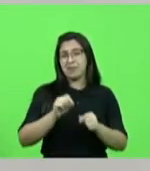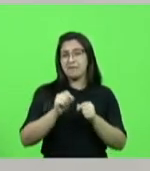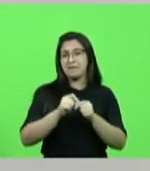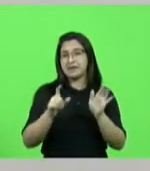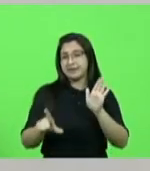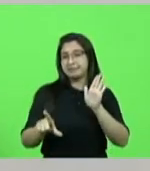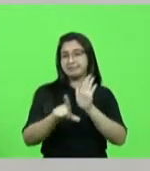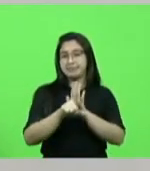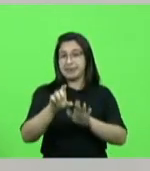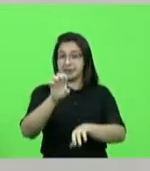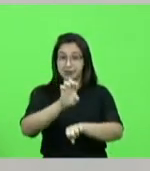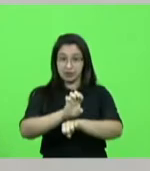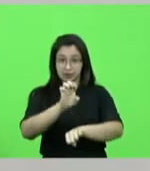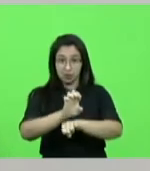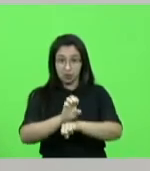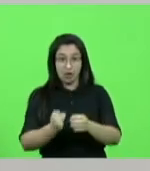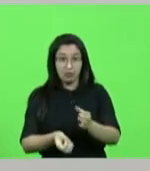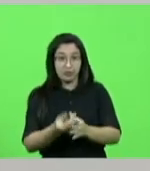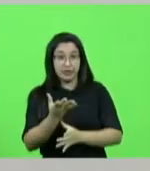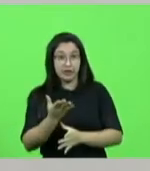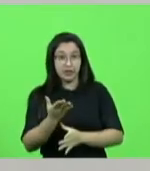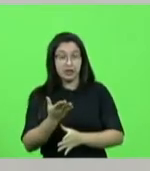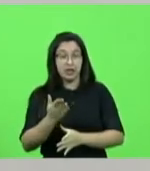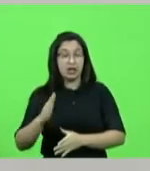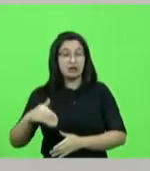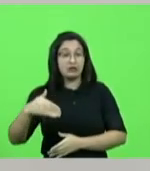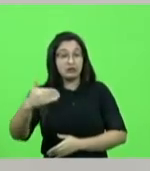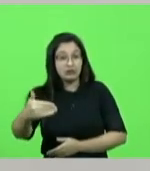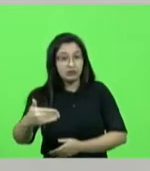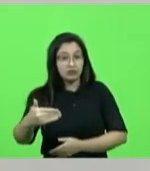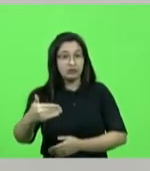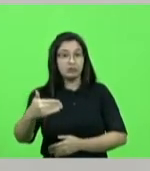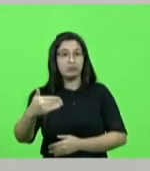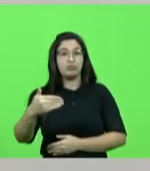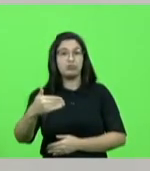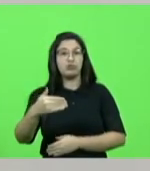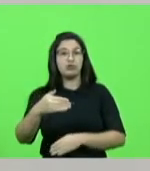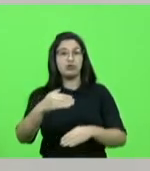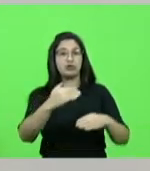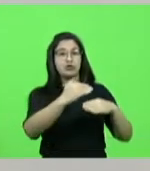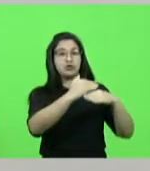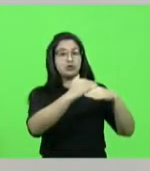estadual, em descompasso com